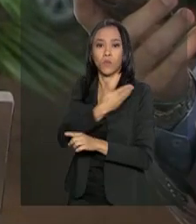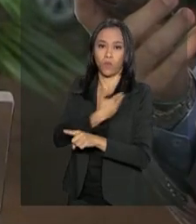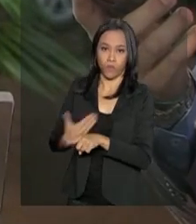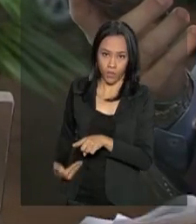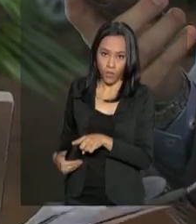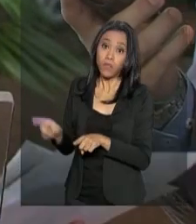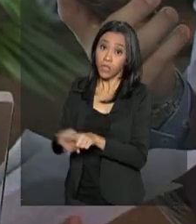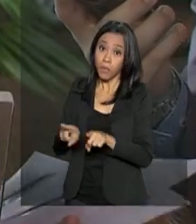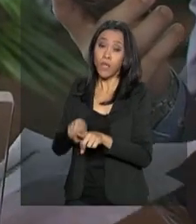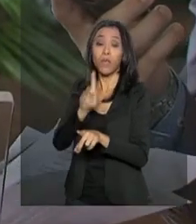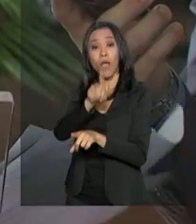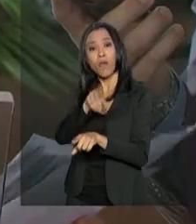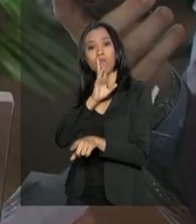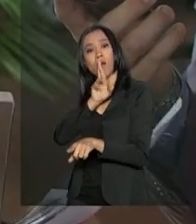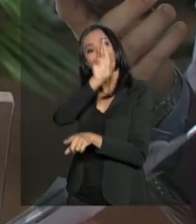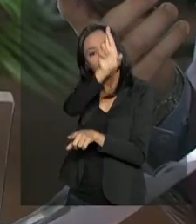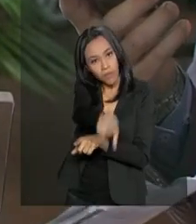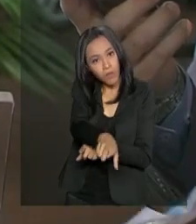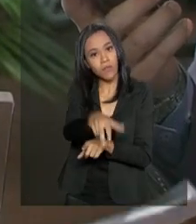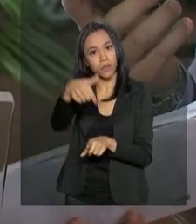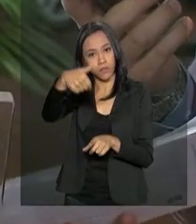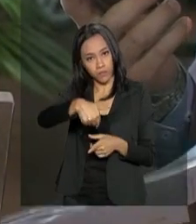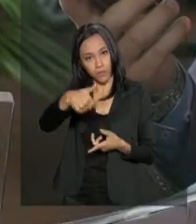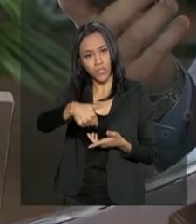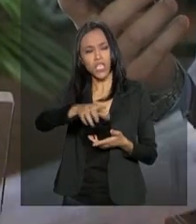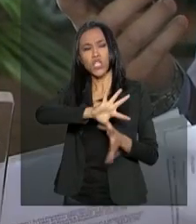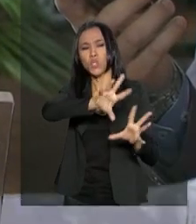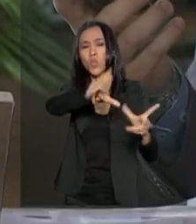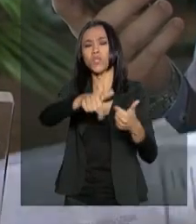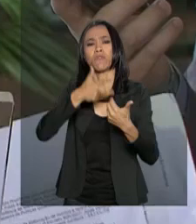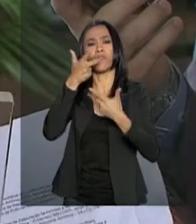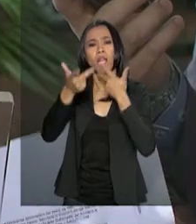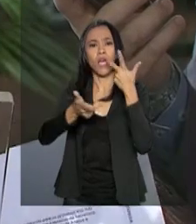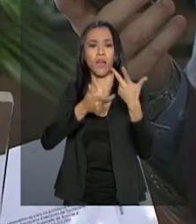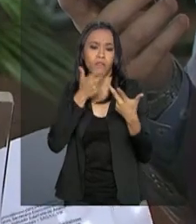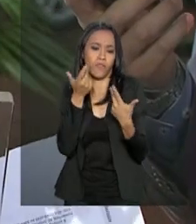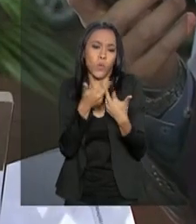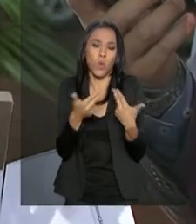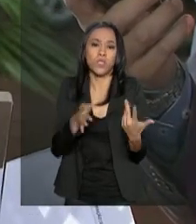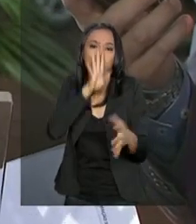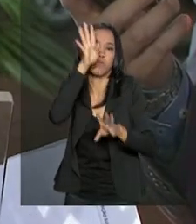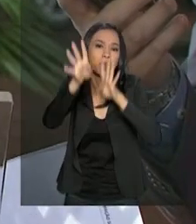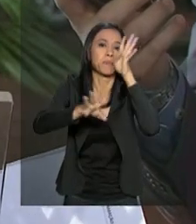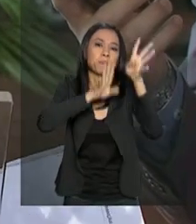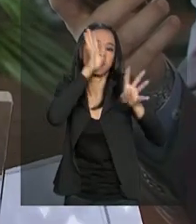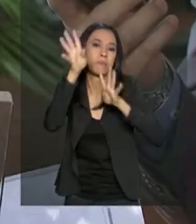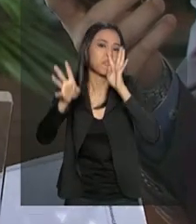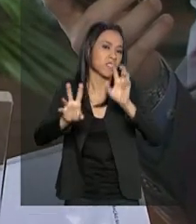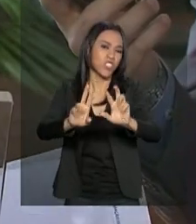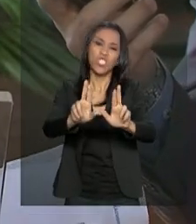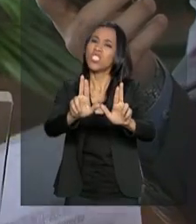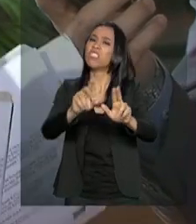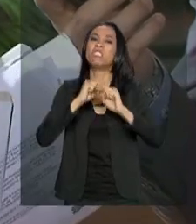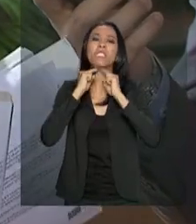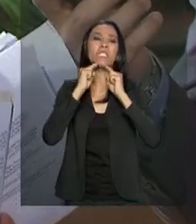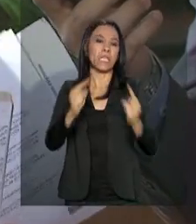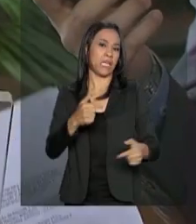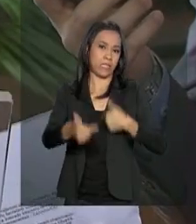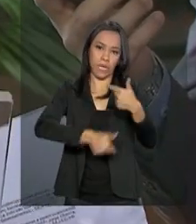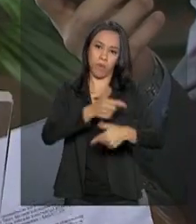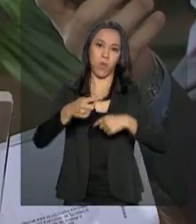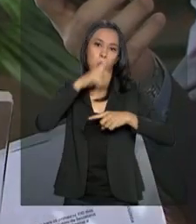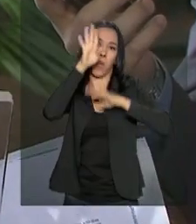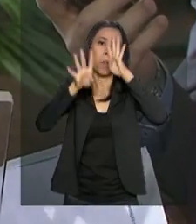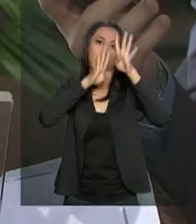resposta nem a todos aqueles que falavam que aqui a gente faz coisas de improviso ninguém trabalhou com o improviso nós